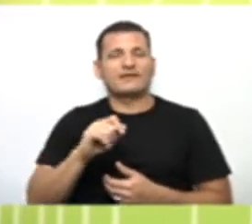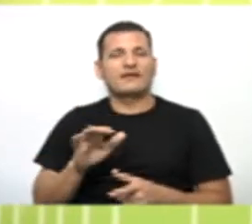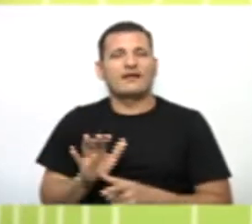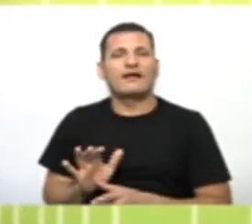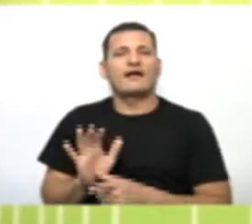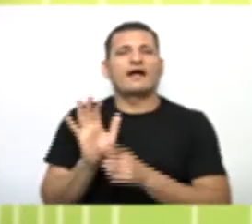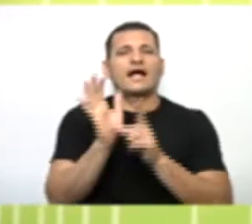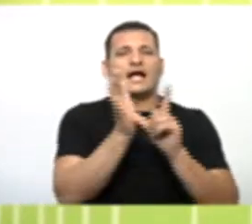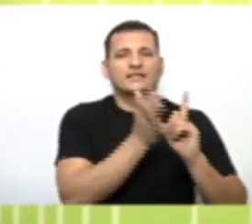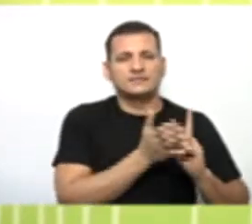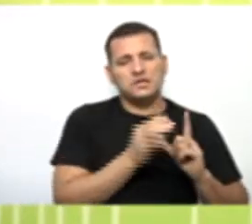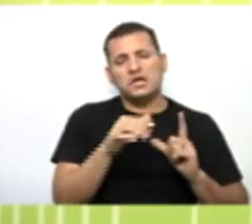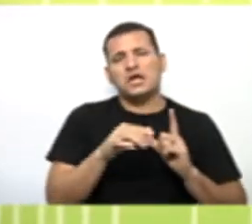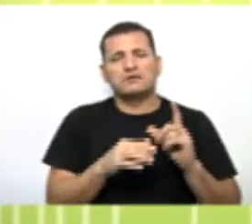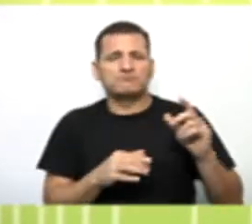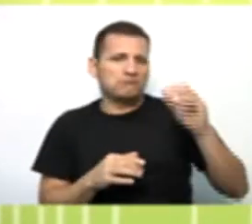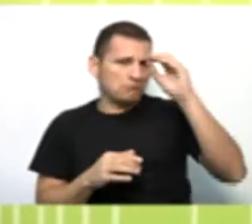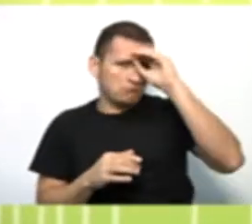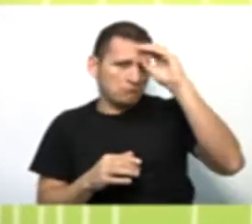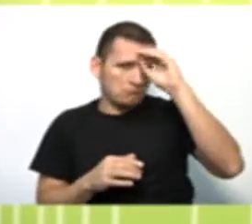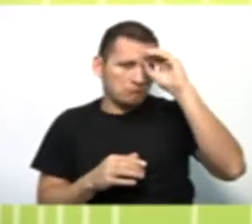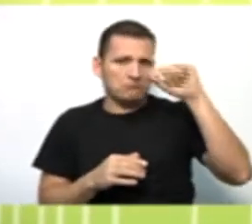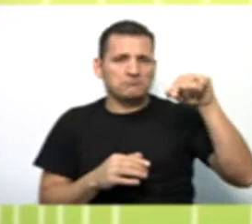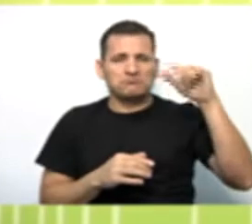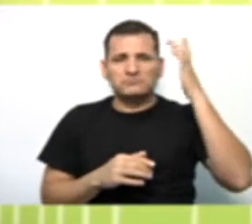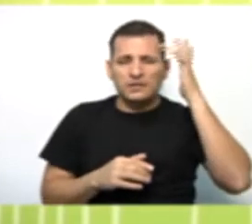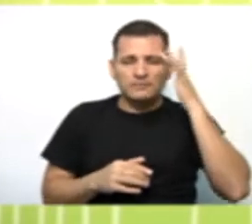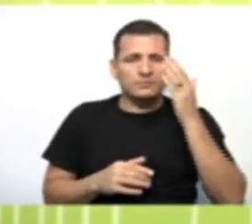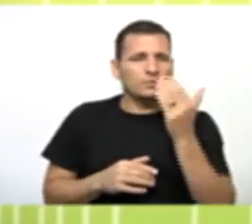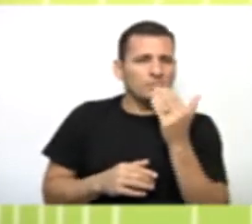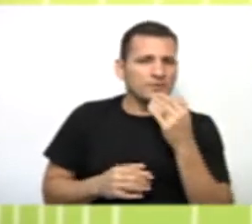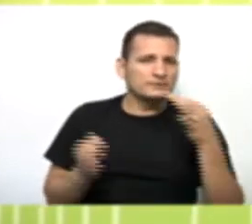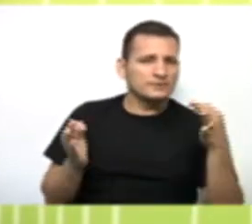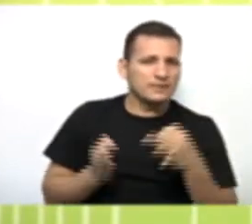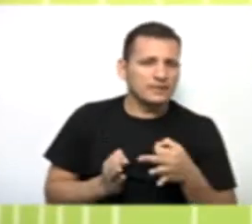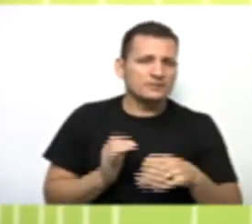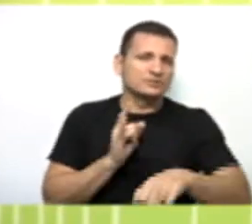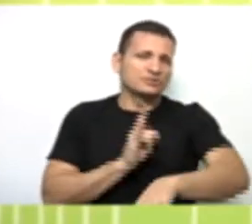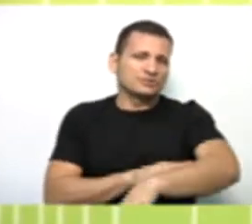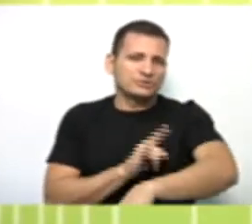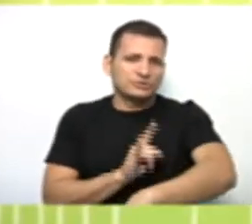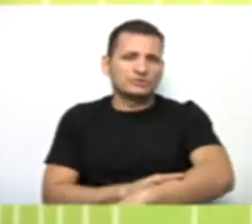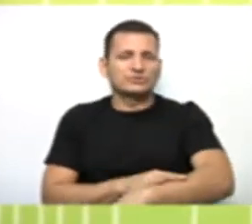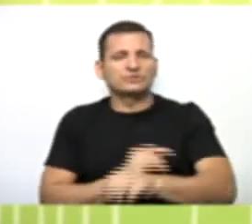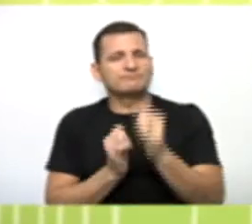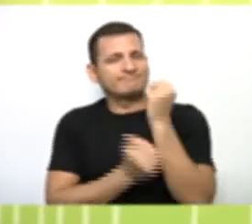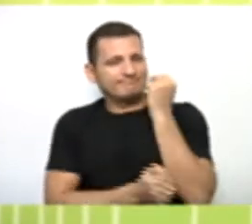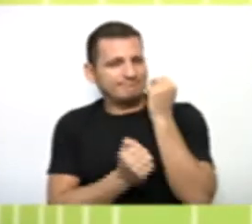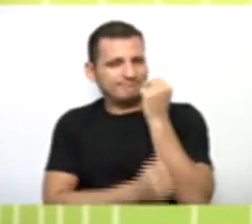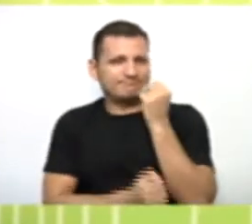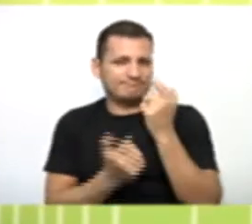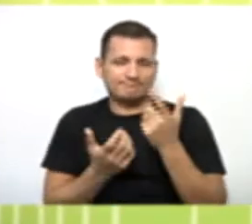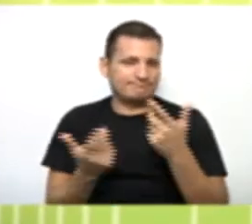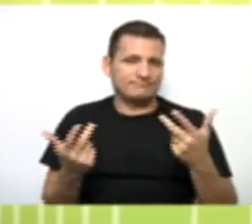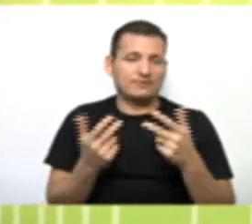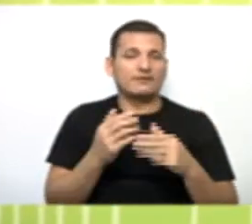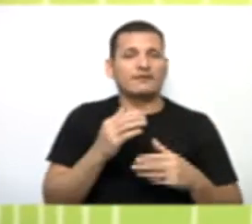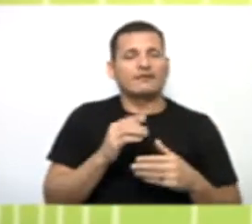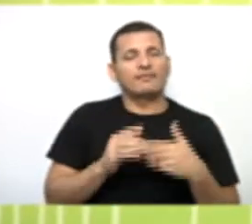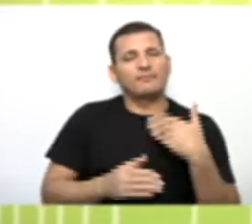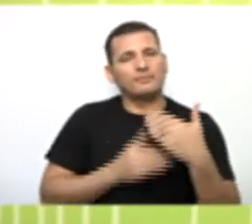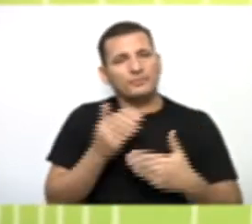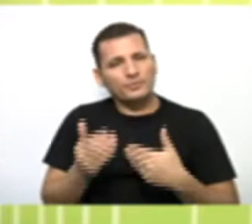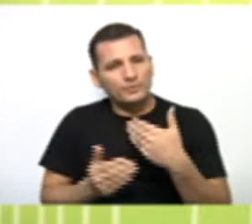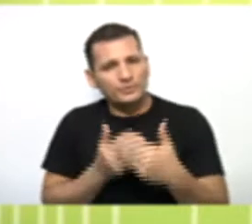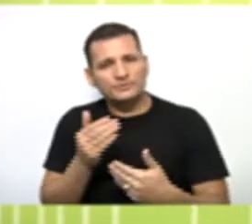eram um pouco incompetentes, elas não sabem comer direito, né? Fazem xixi, cocô na calça, essas coisas. Pois é, aí vem o depois,